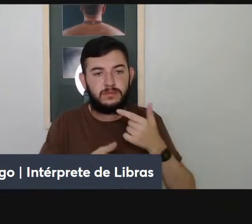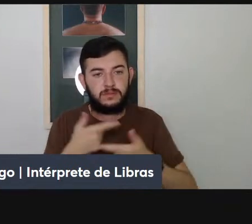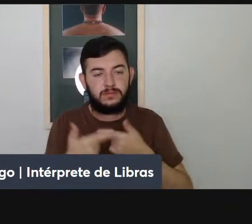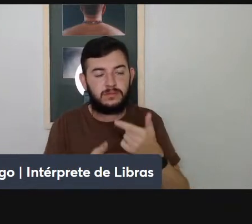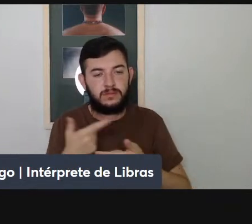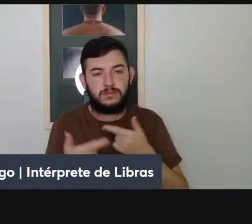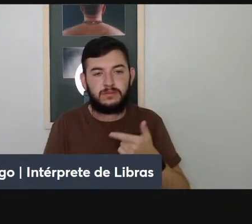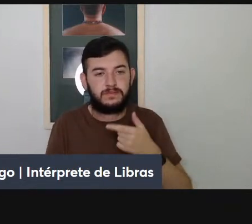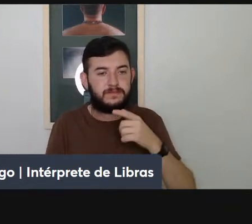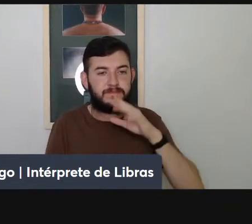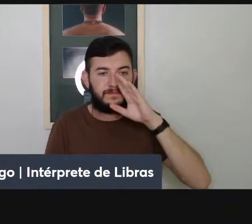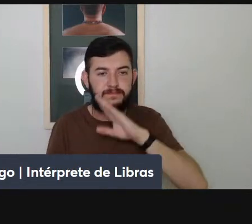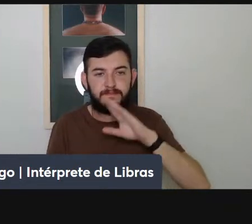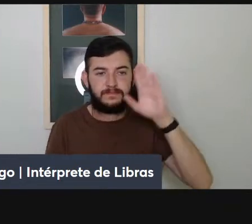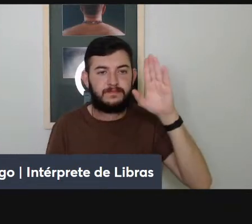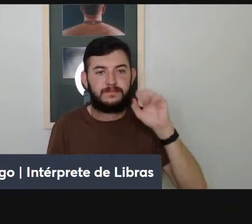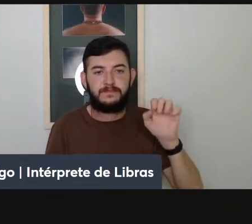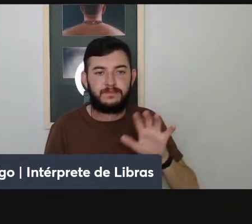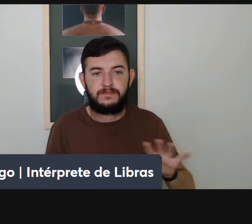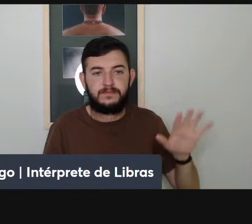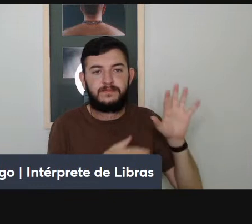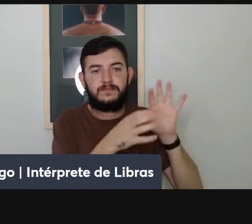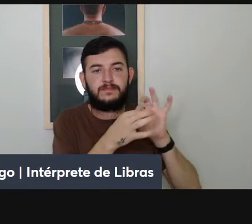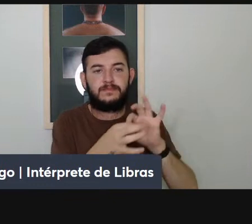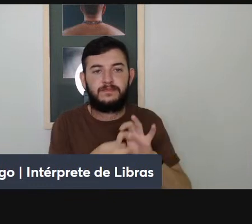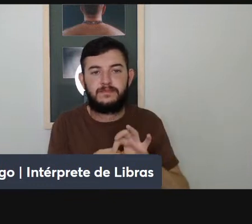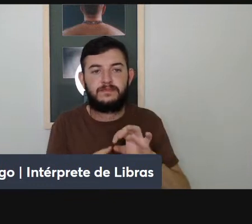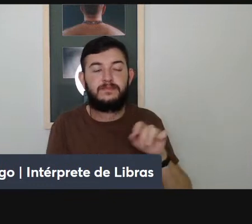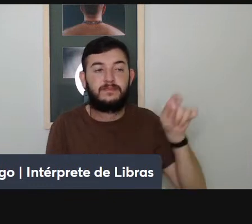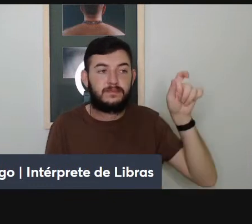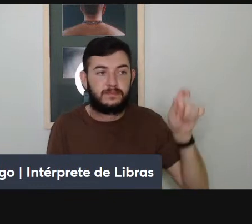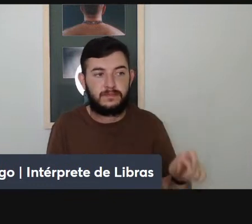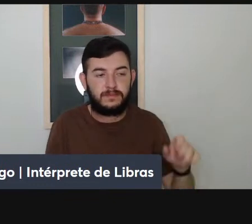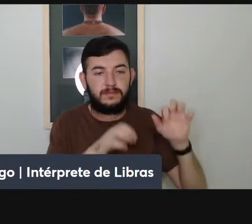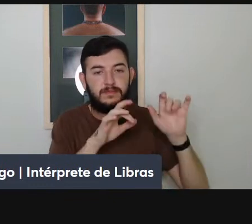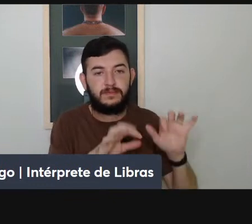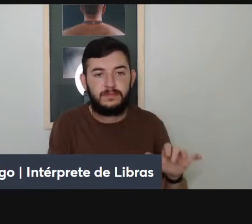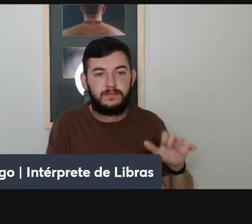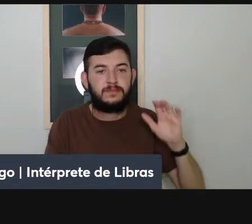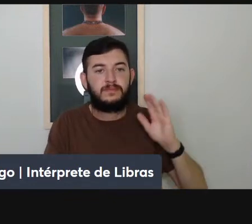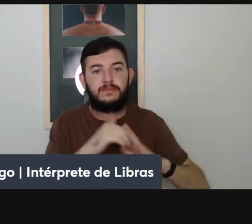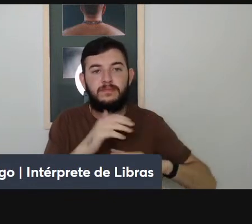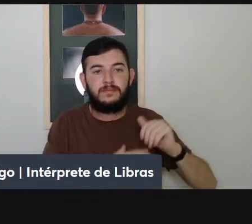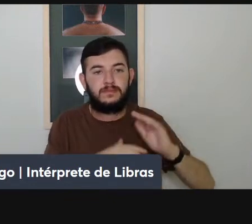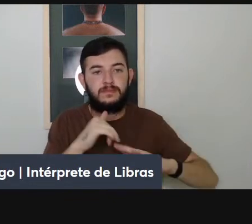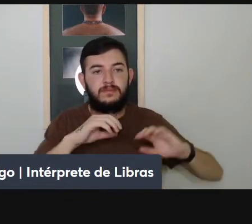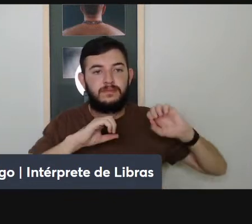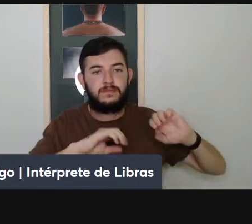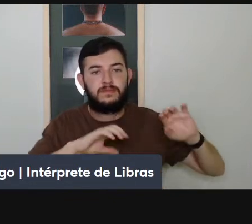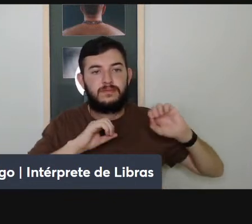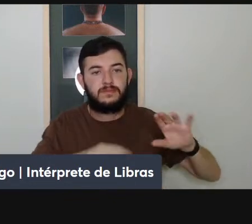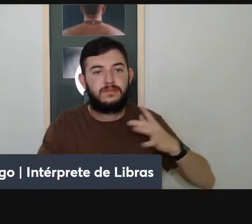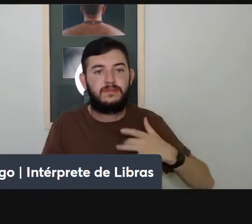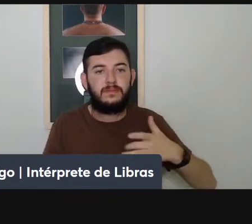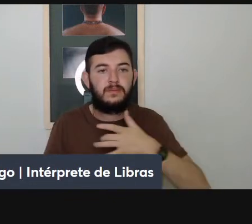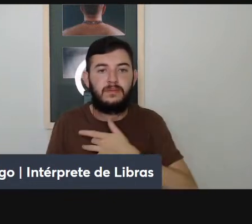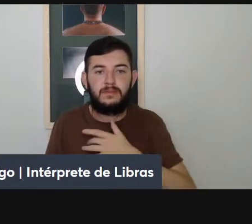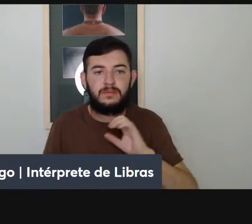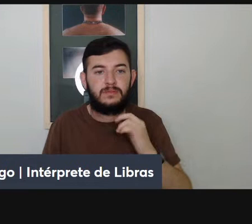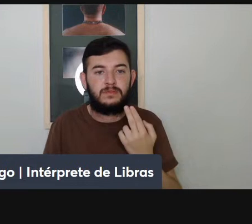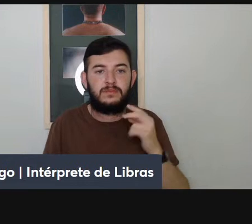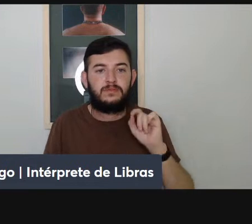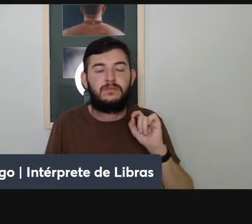pioneiro nesse campo, Raunin tem escrito extensivamente sobre suas aplicações na educação, na saúde e na redução